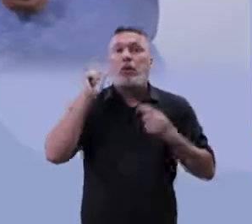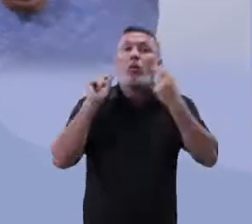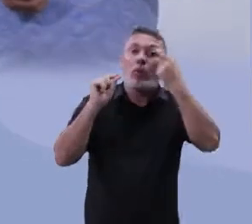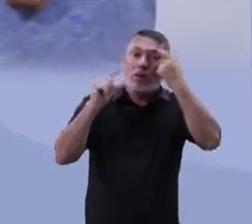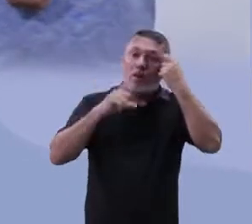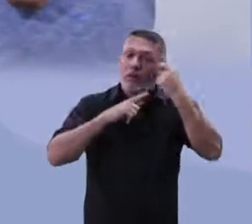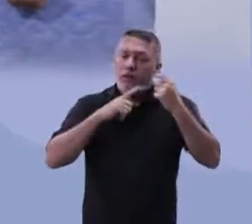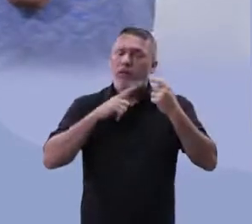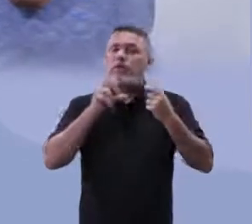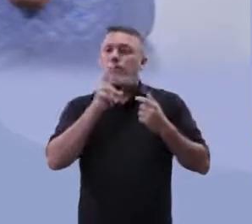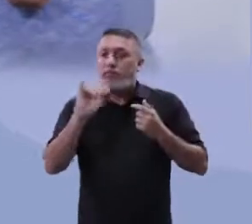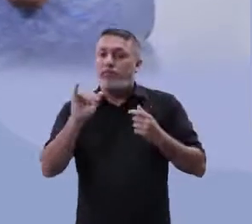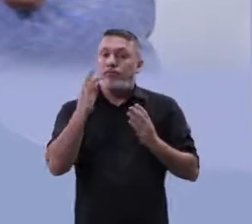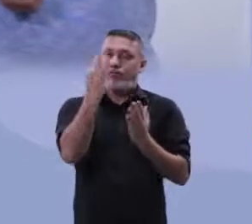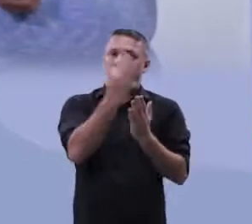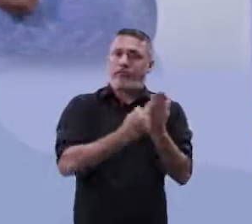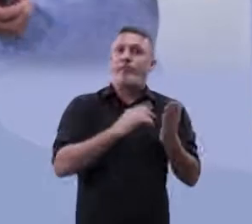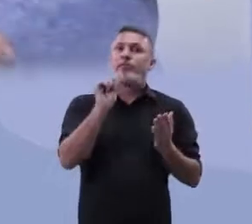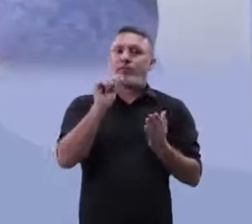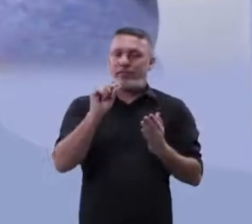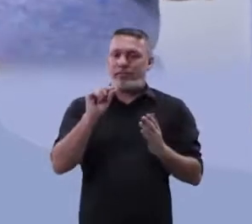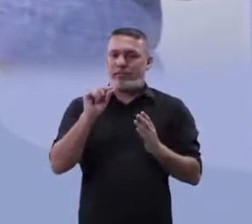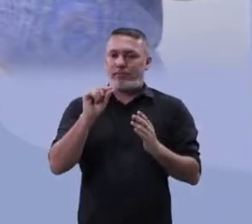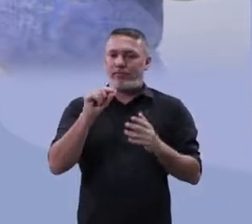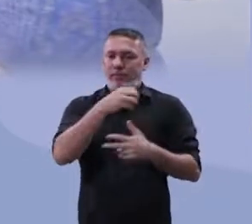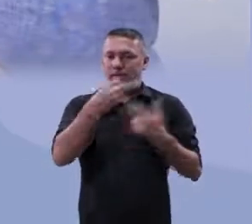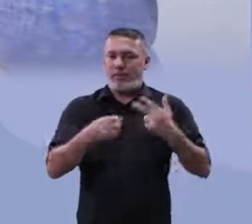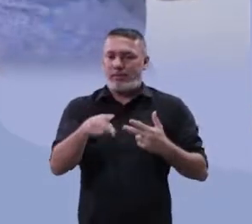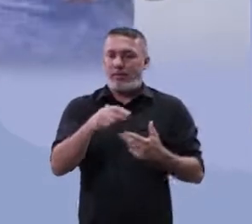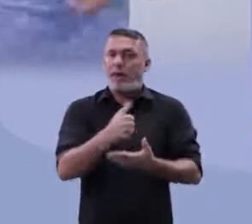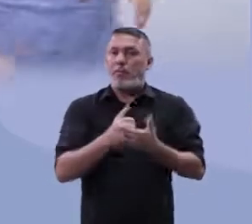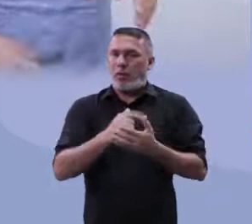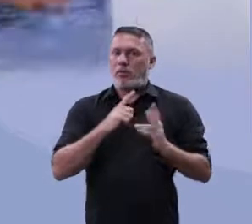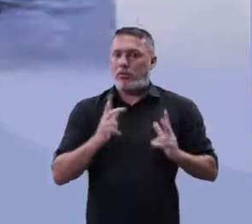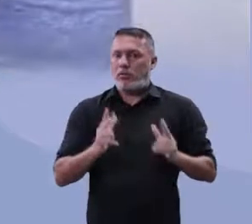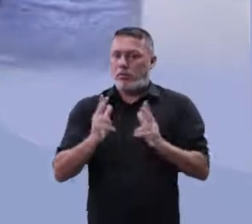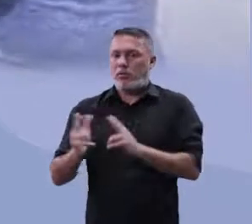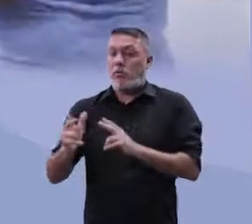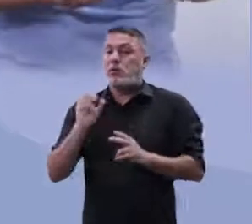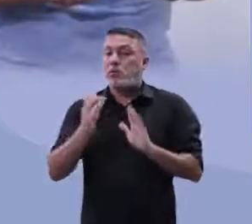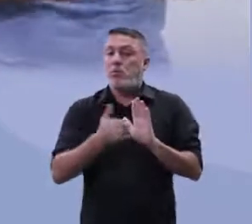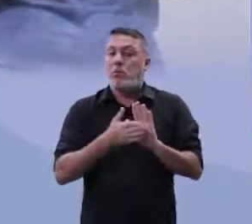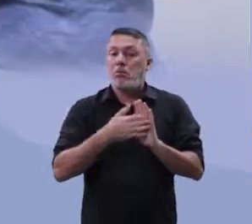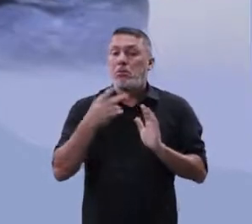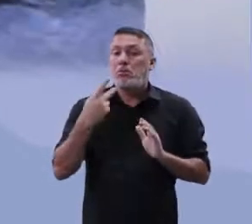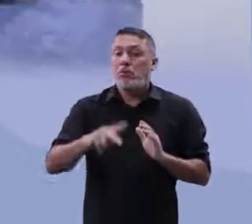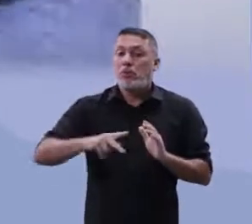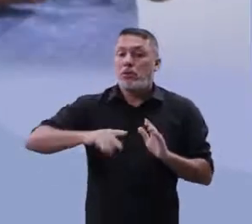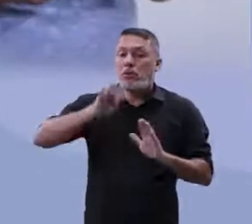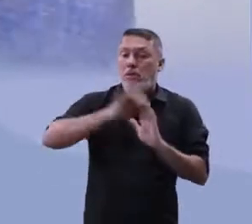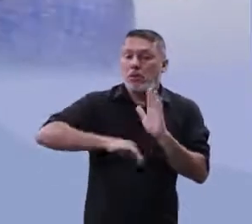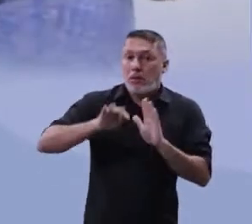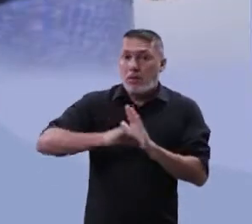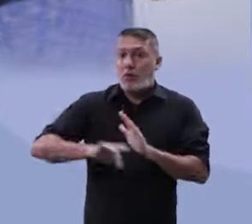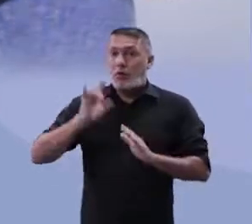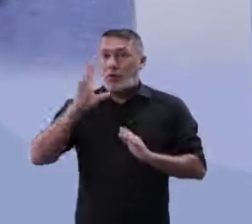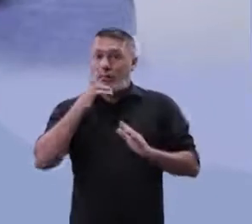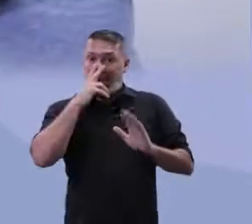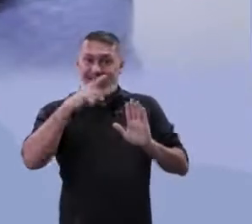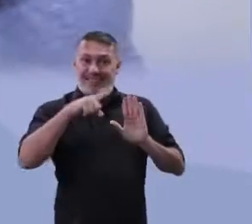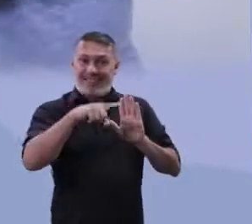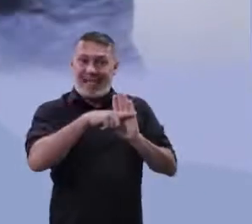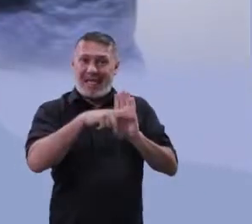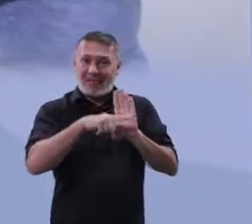pensando em quê? No texto de apoio. Porque se o texto de apoio, se a proposta textual fala só